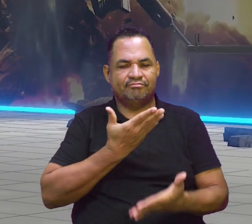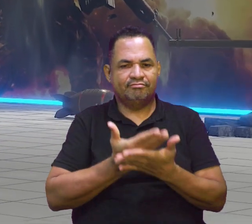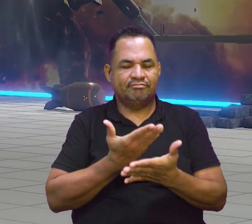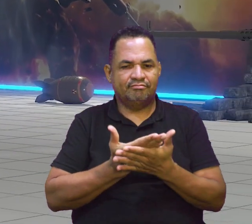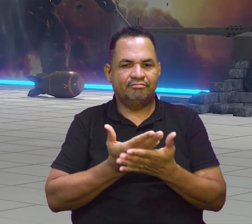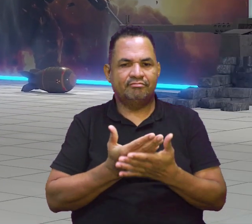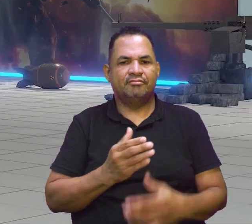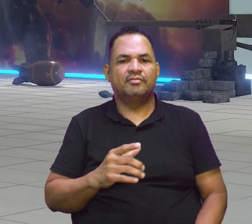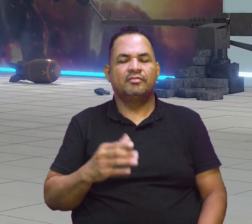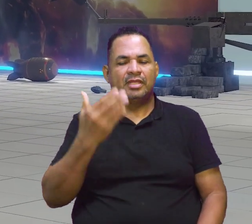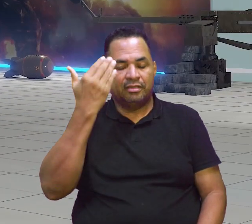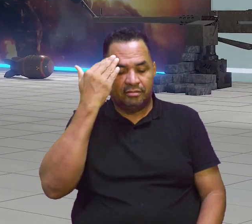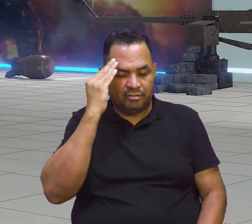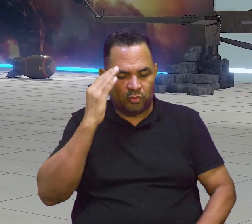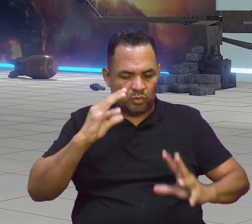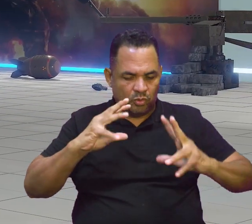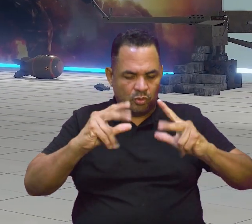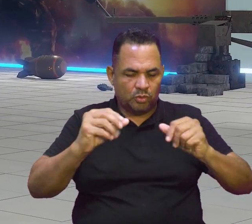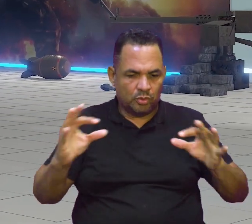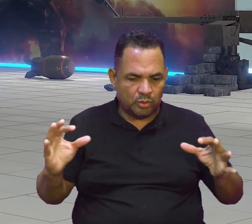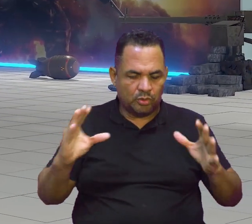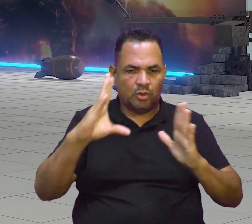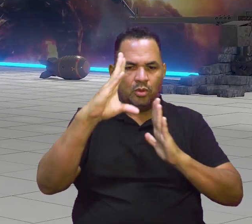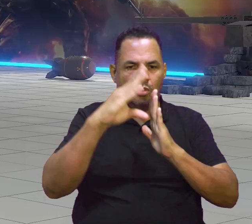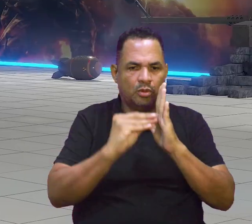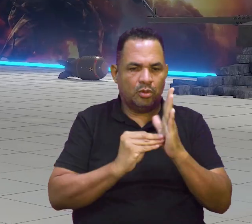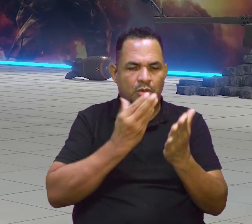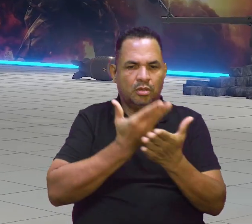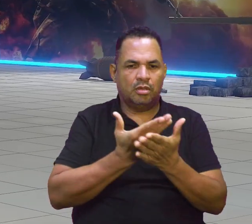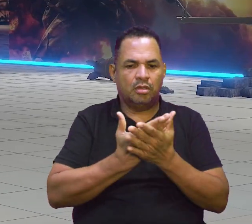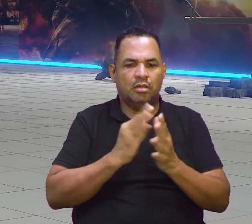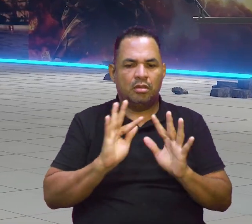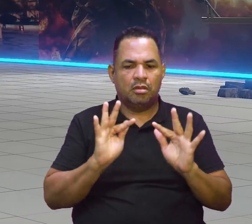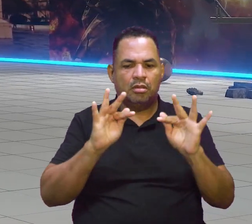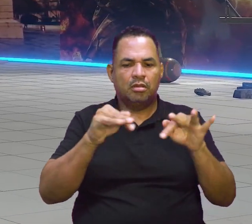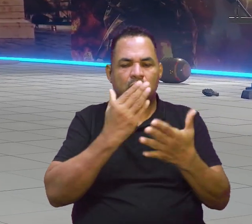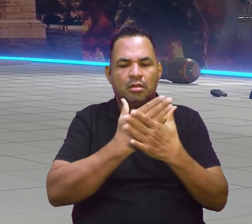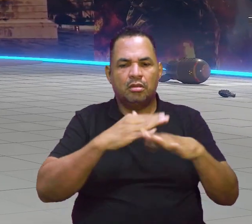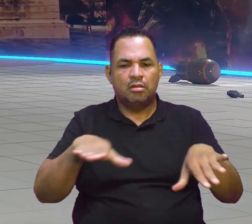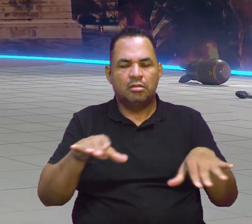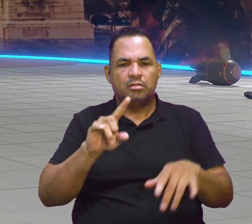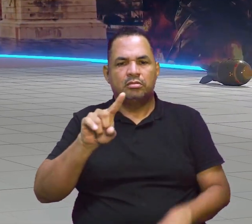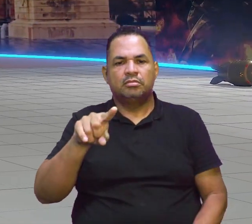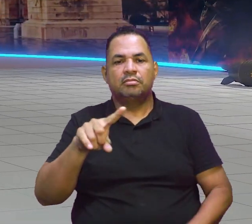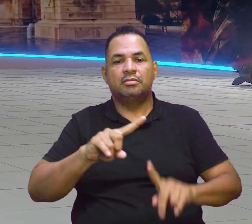entendido todo o conteúdo. A nossa aula está ficando por aqui, mas não precisa ficar